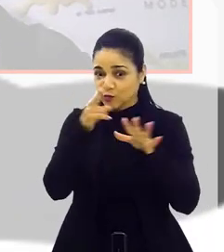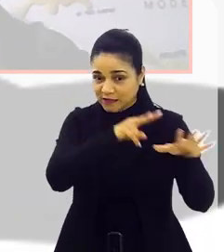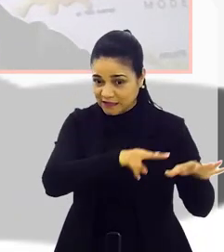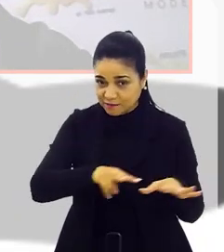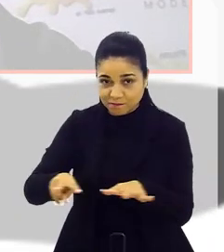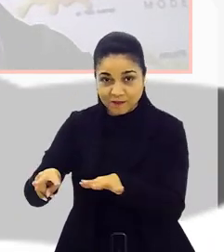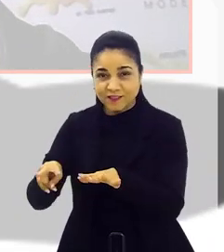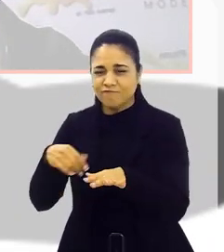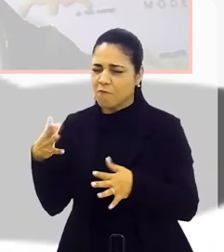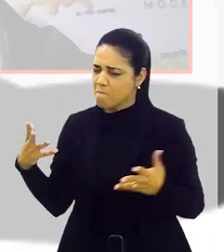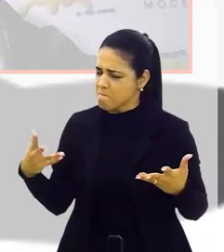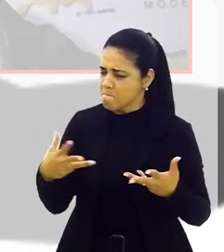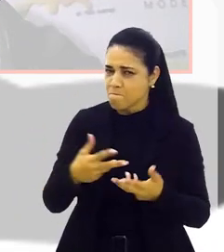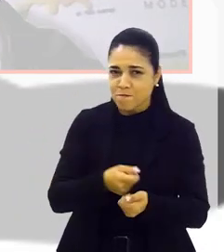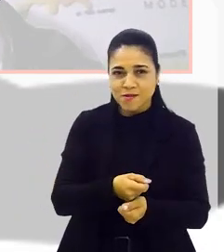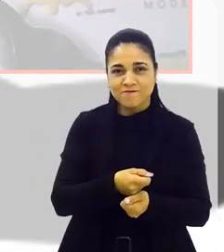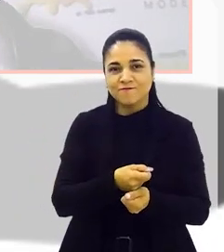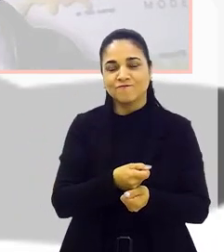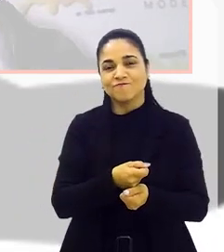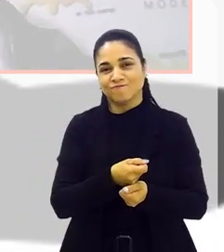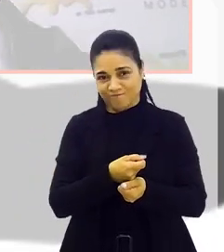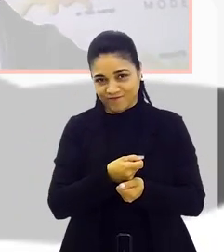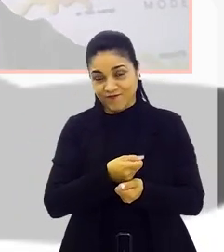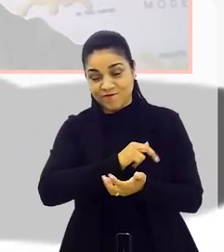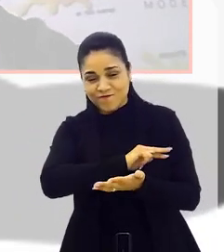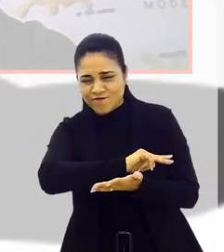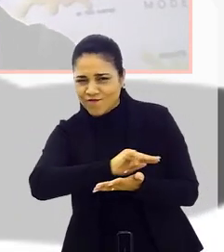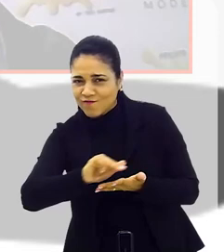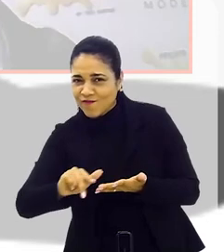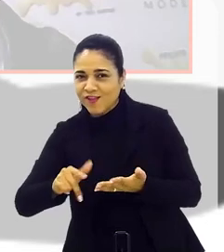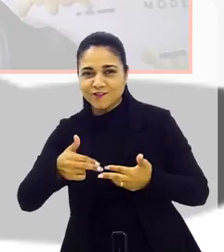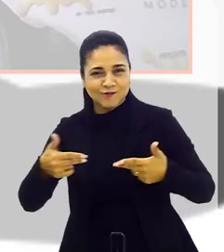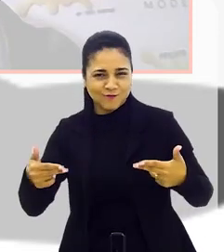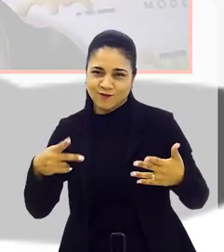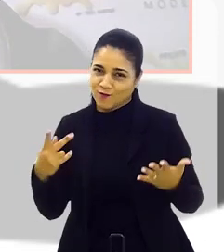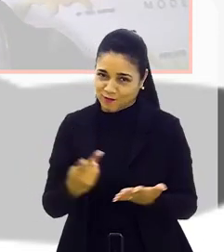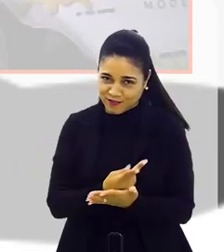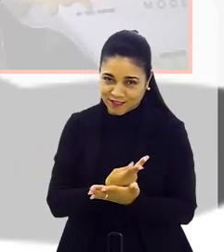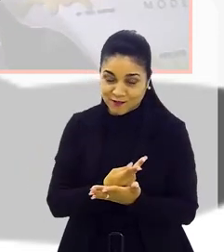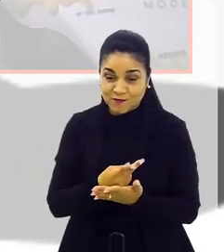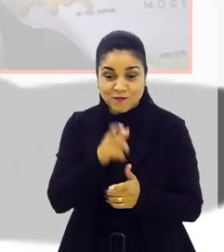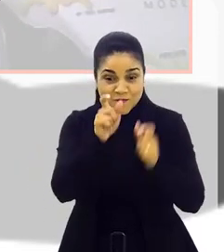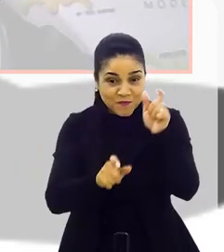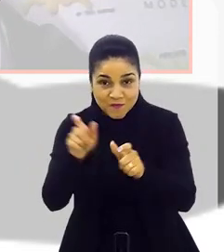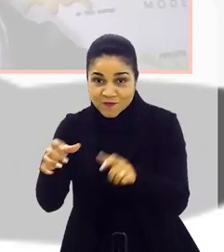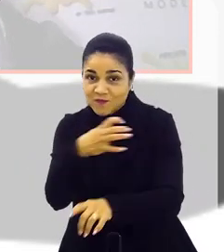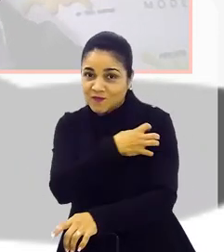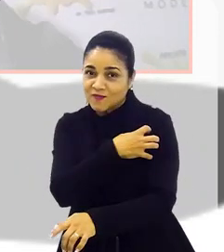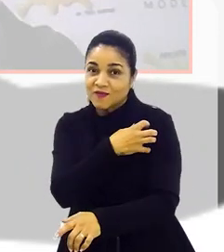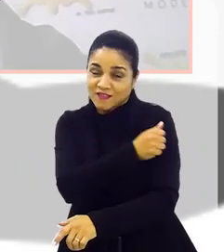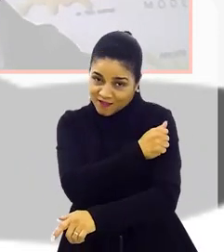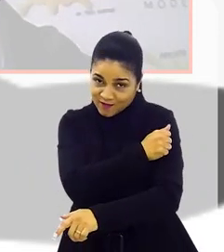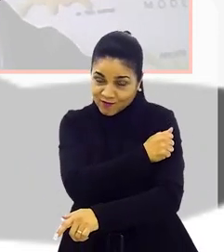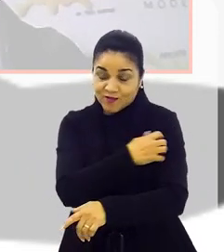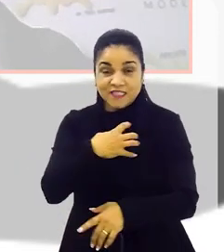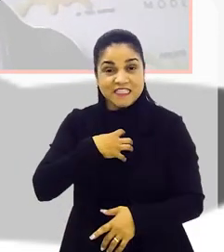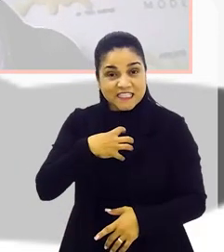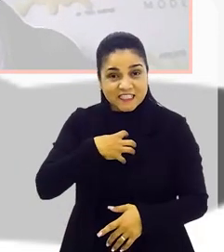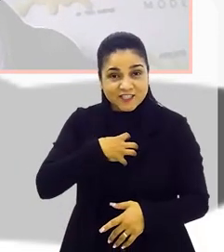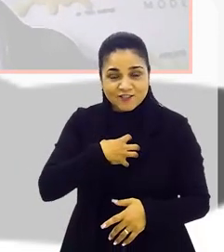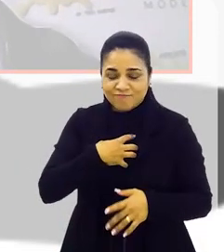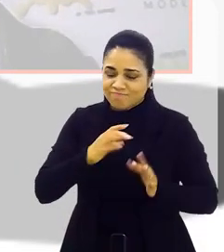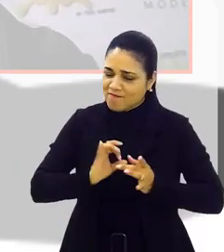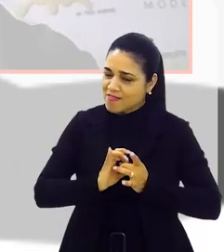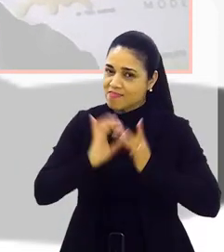foi maravilhoso, foi bacana demais por vários motivos. Primeiro que os meninos se sentiram muito mais à